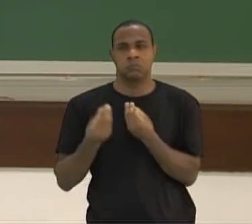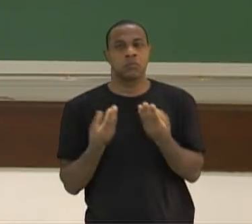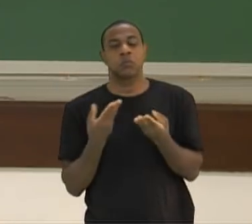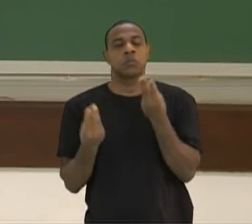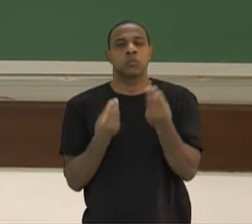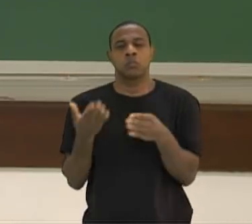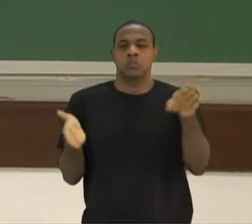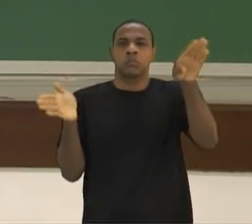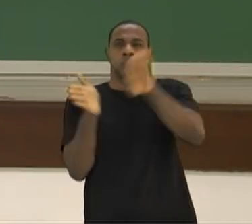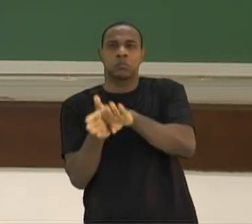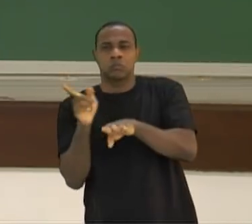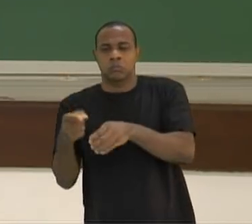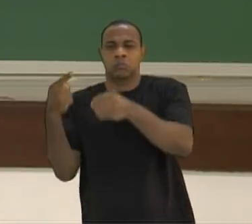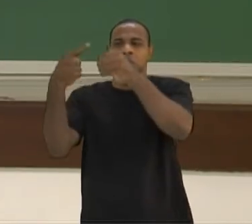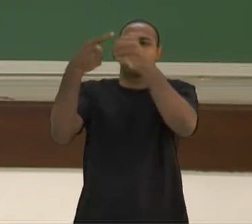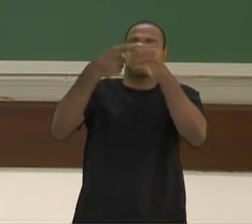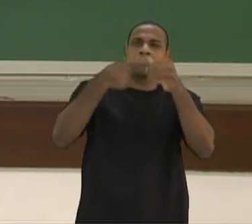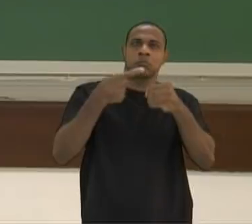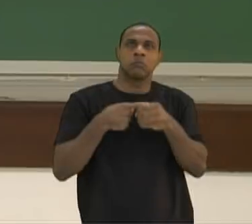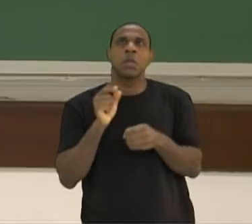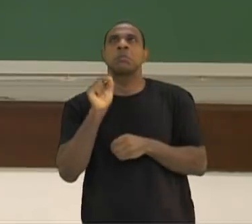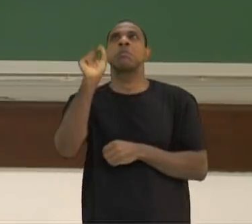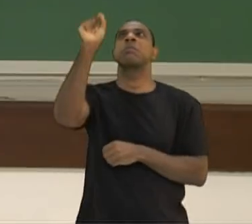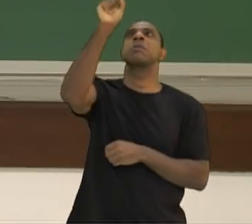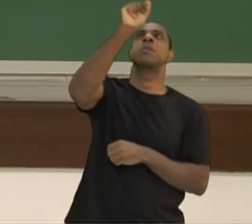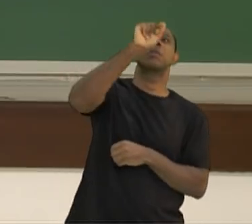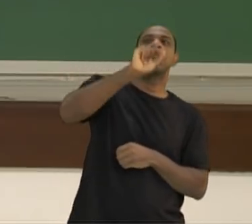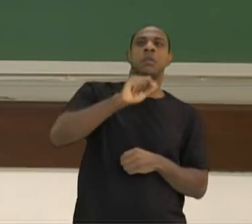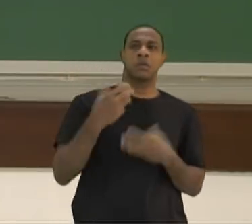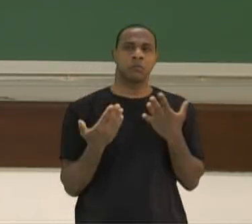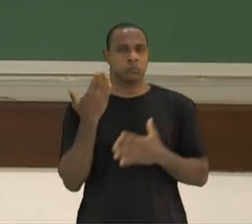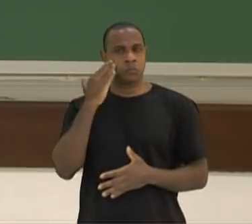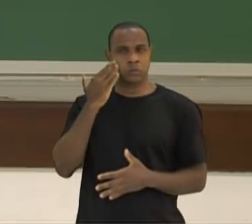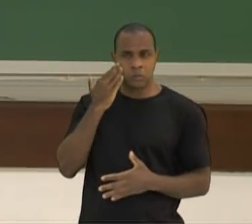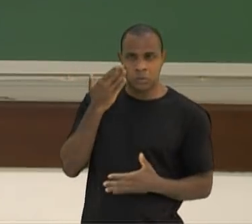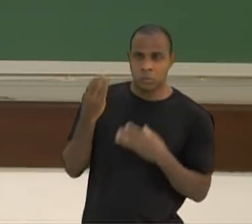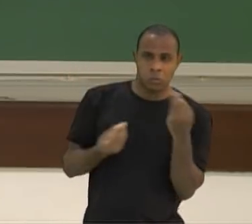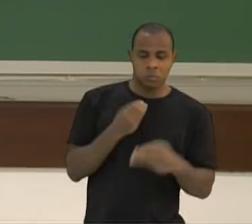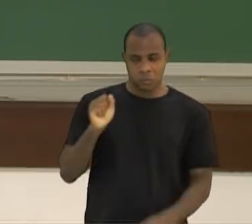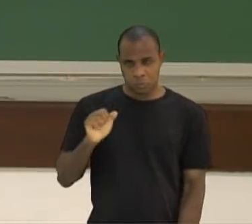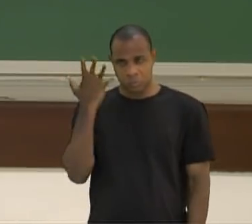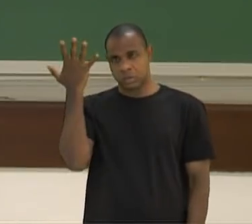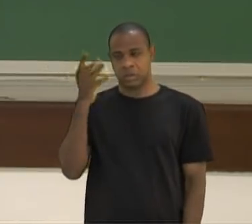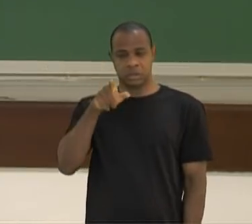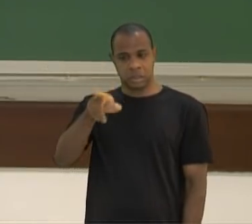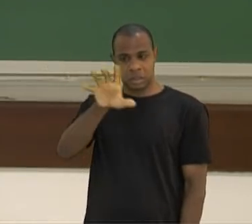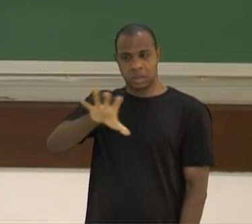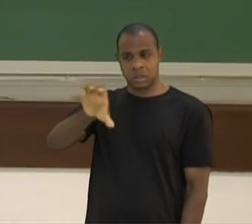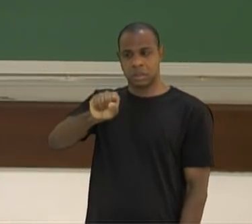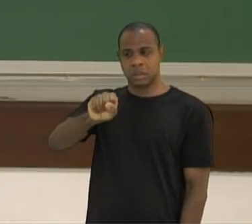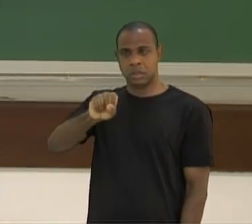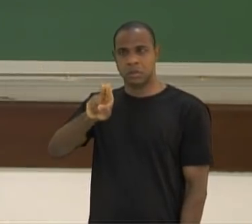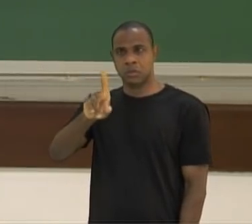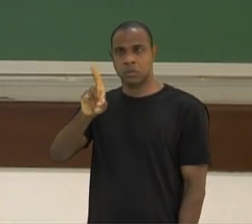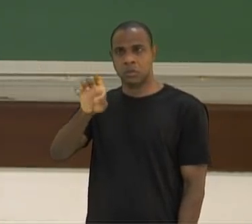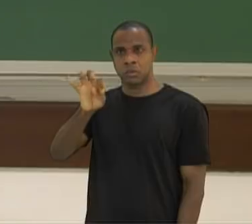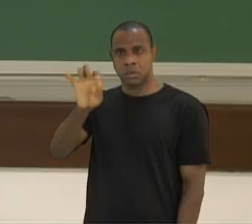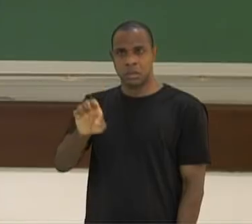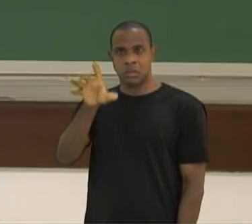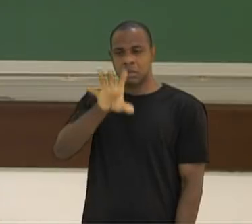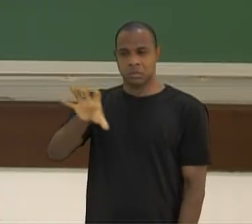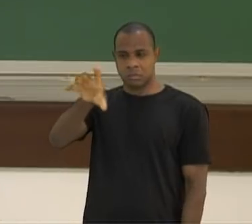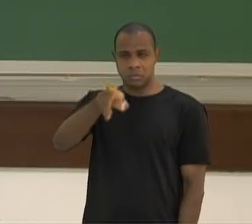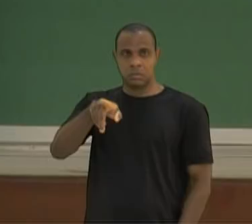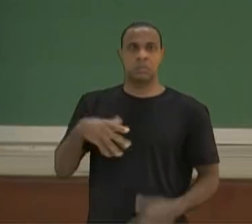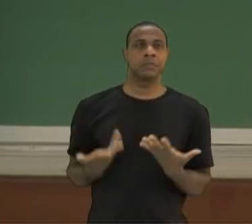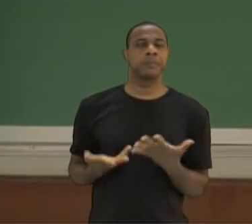chegam nos diferentes pontos do Brasil. E aí a gente vai entender um pouquinho como isso acontece no Sudeste, certo? Então, pensando lá na parte